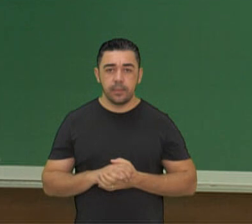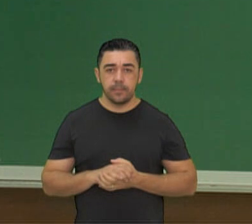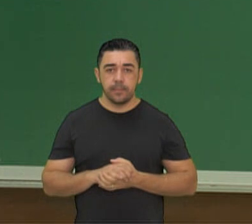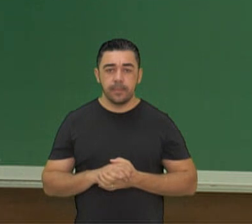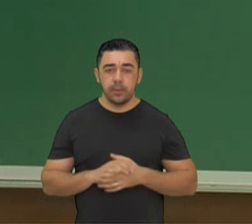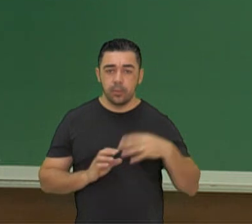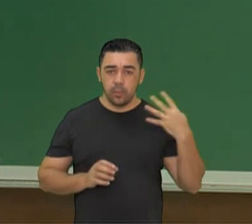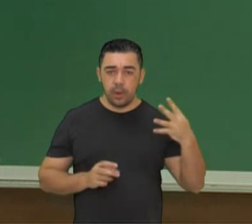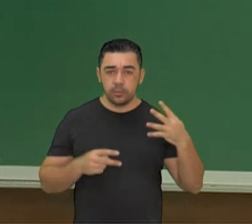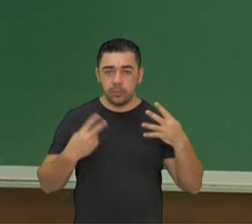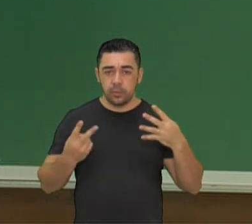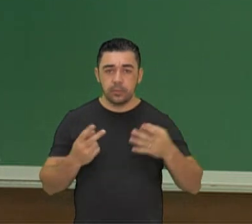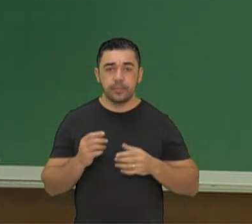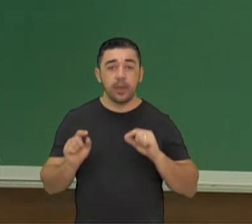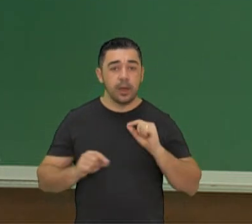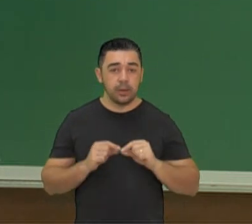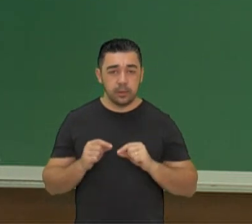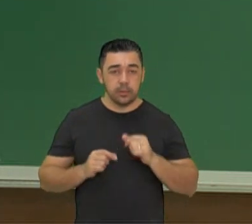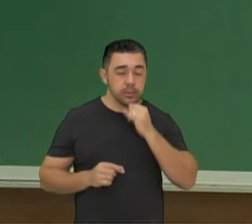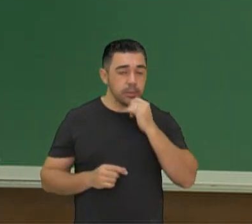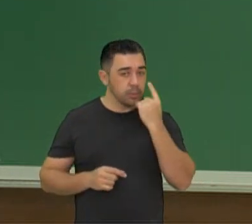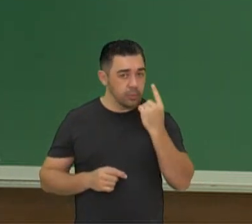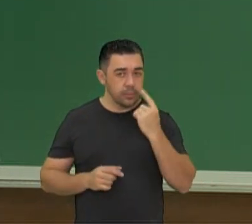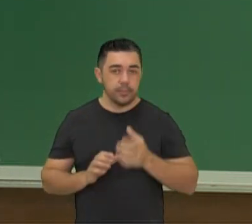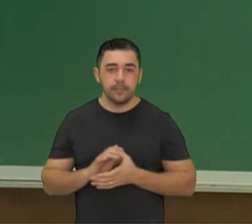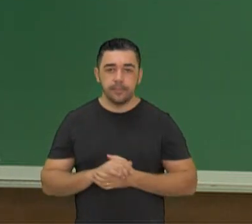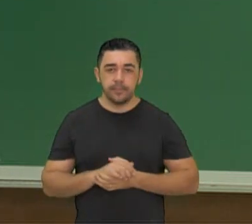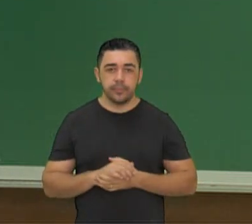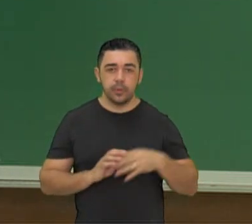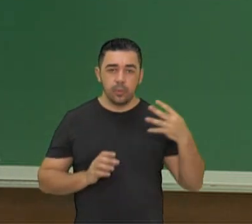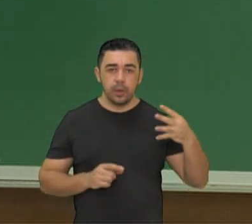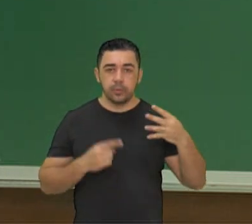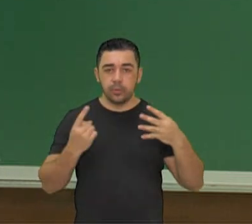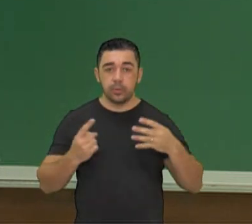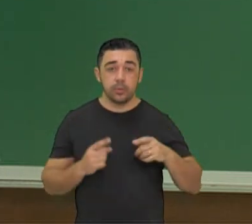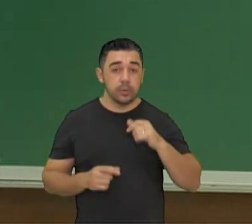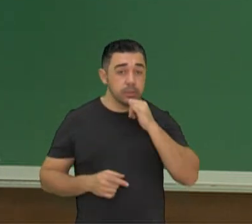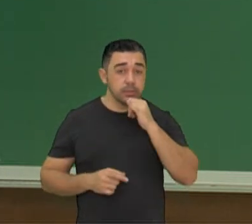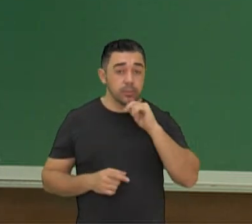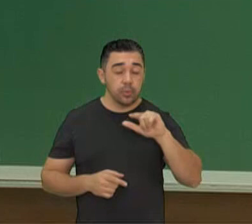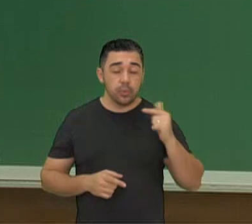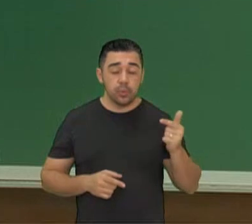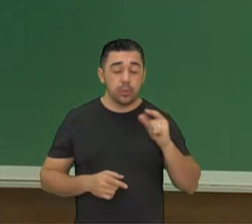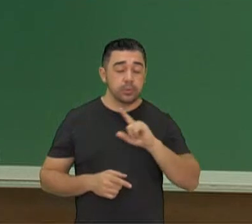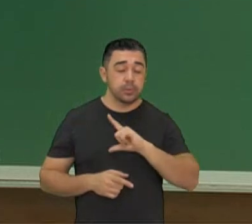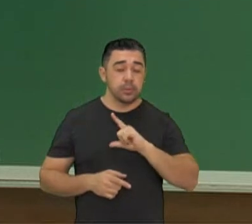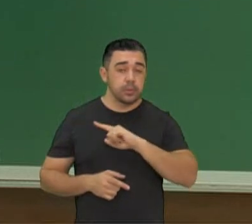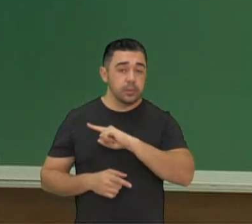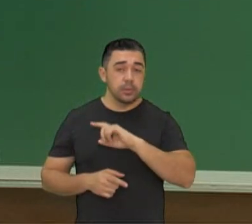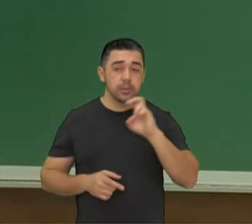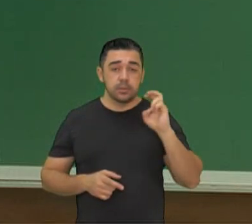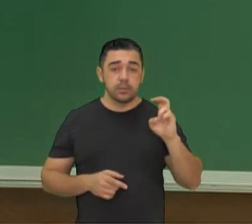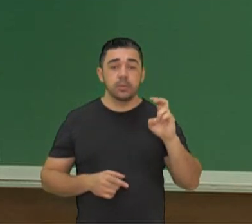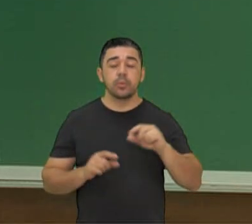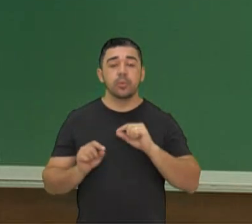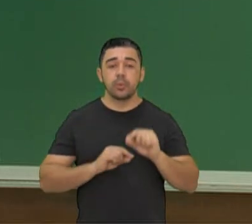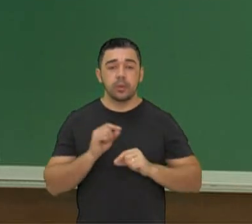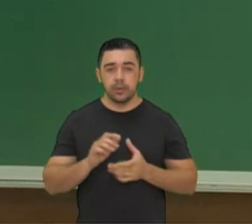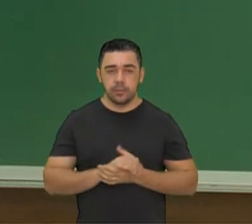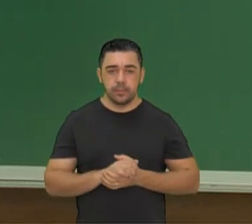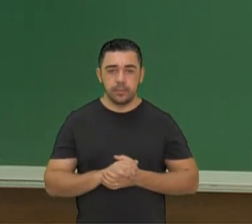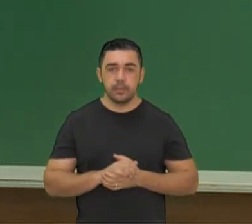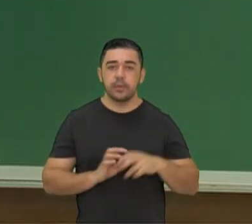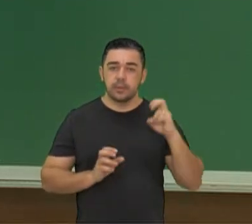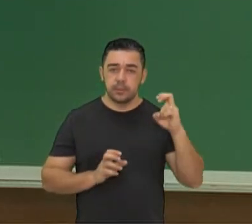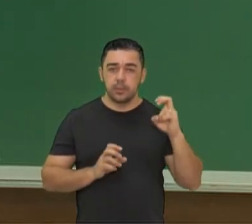2. Aqui, aliás, gera uma, desculpa, 4 e 1. Dessa figura aqui de 5 lados, o que acontece?